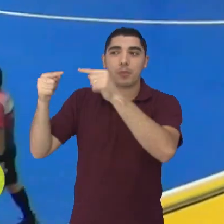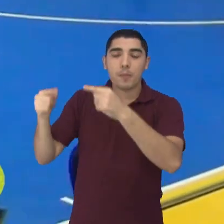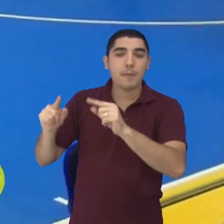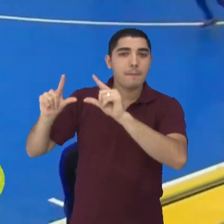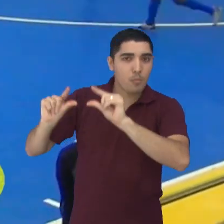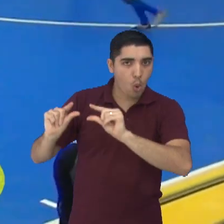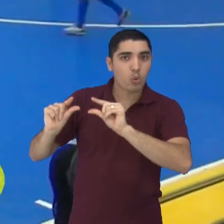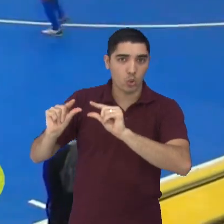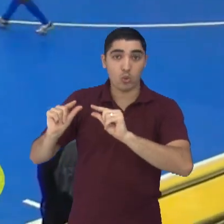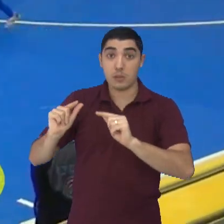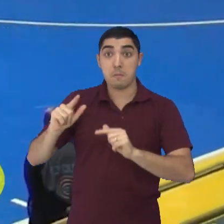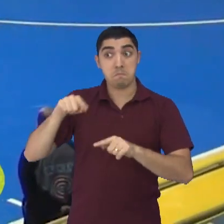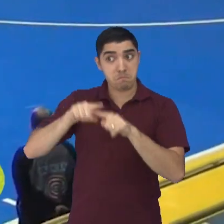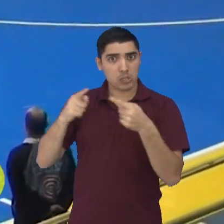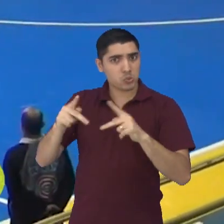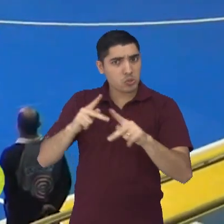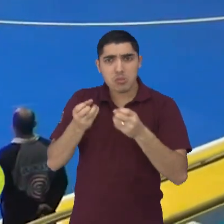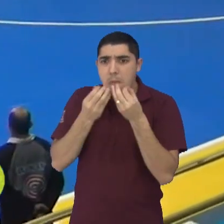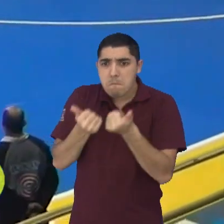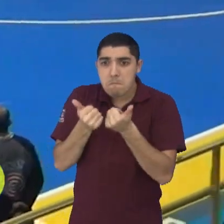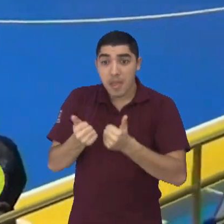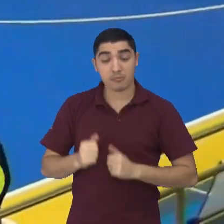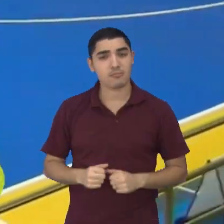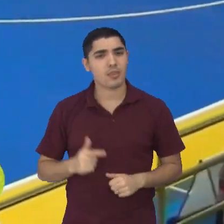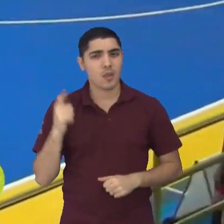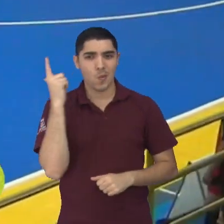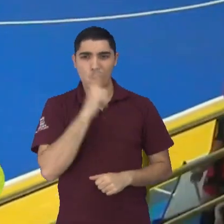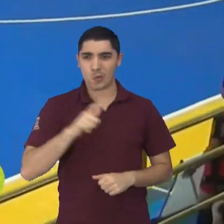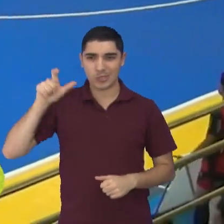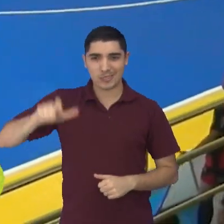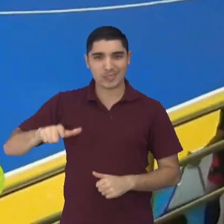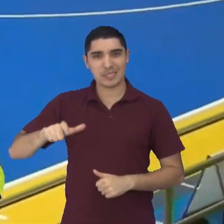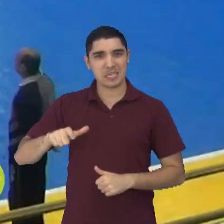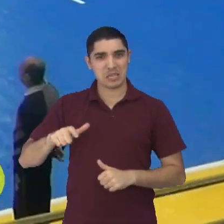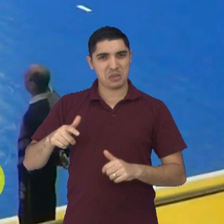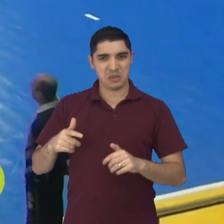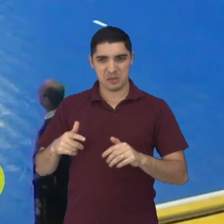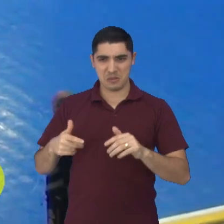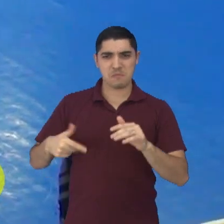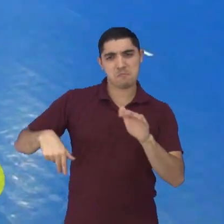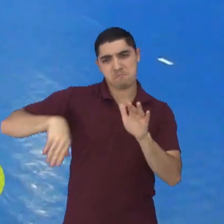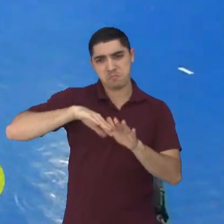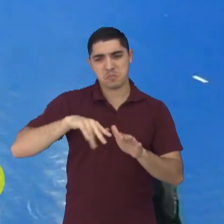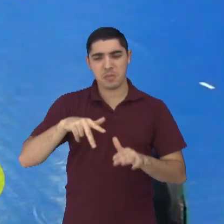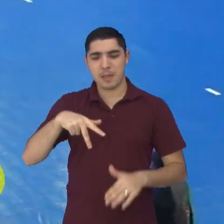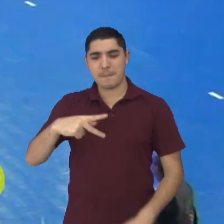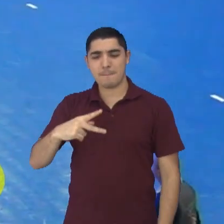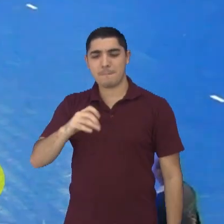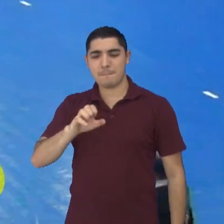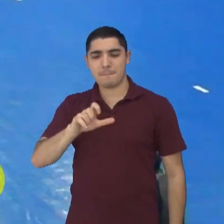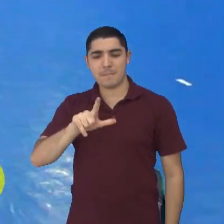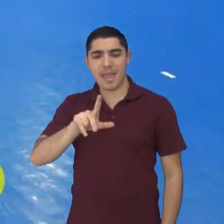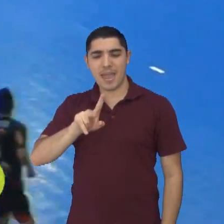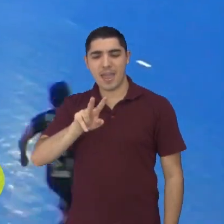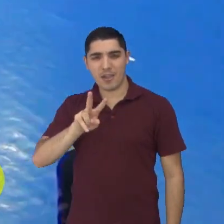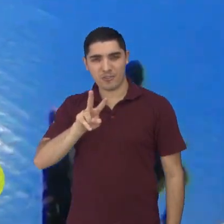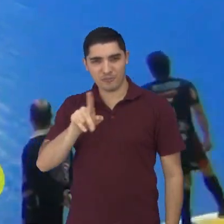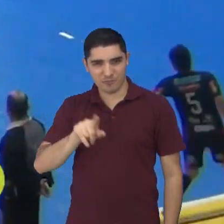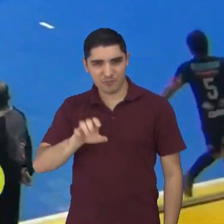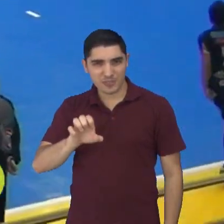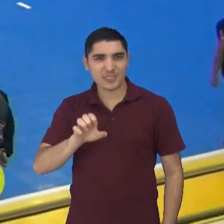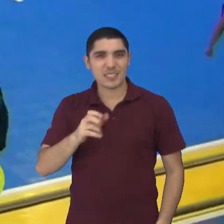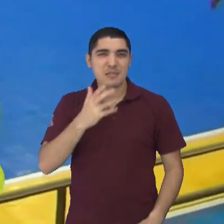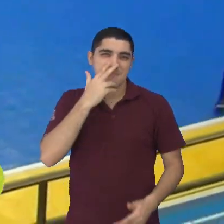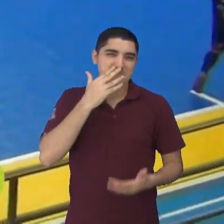tá bem demais da competição, Brunão. Tem até um gol de pelvis ali, é legal. Um gol bacana. De pelvis. Ah, foi com a pelvis, com